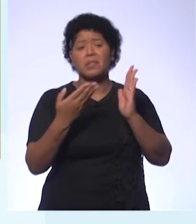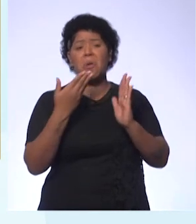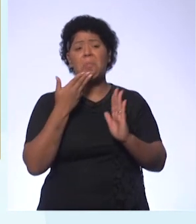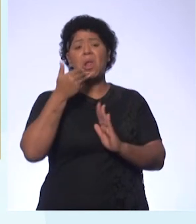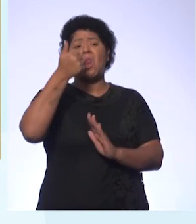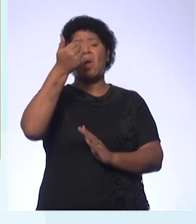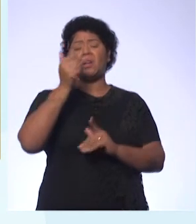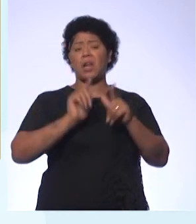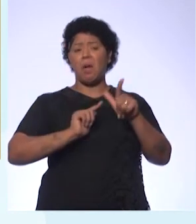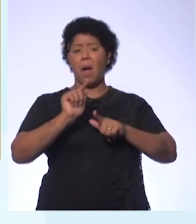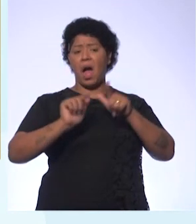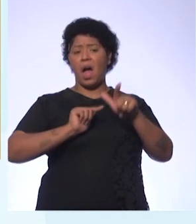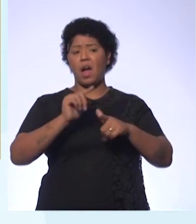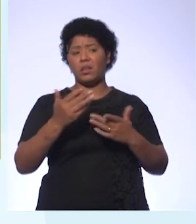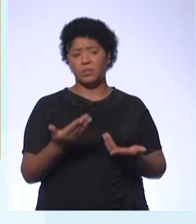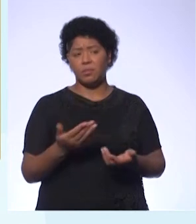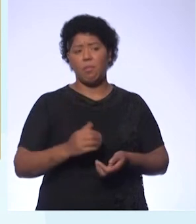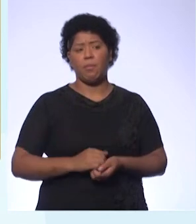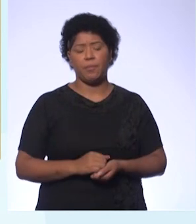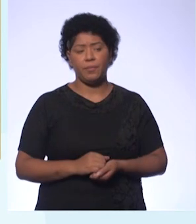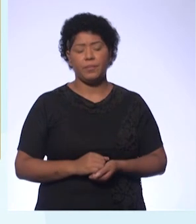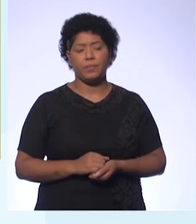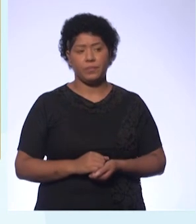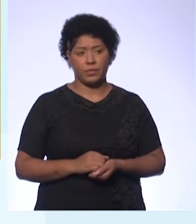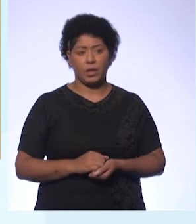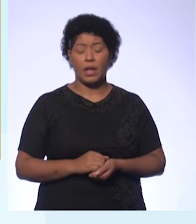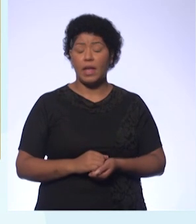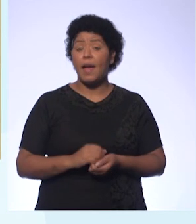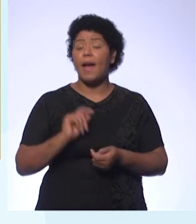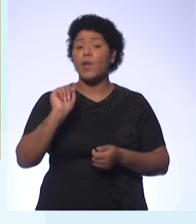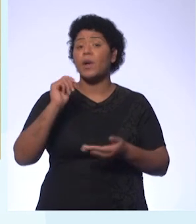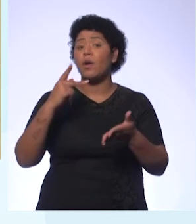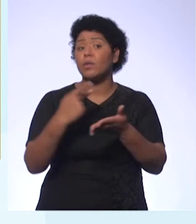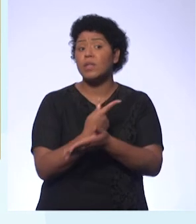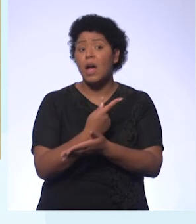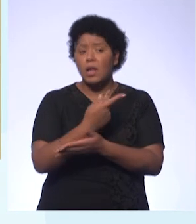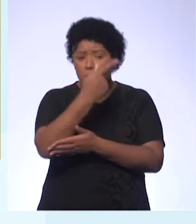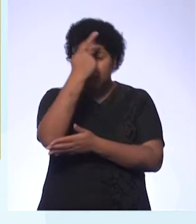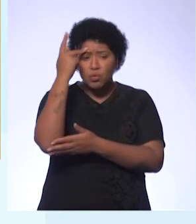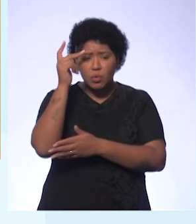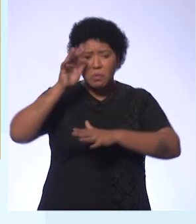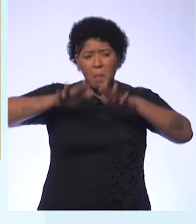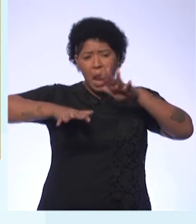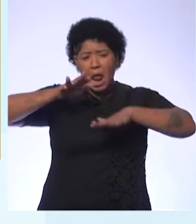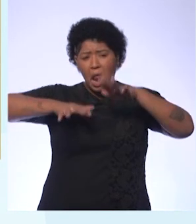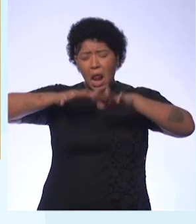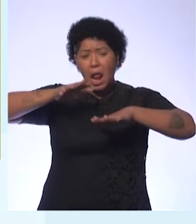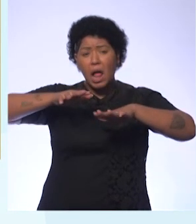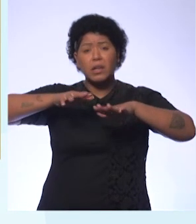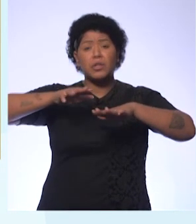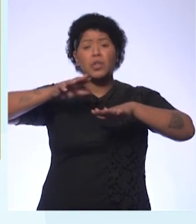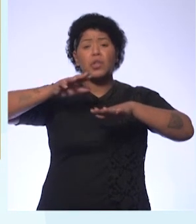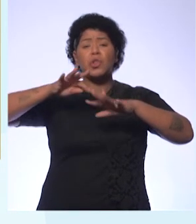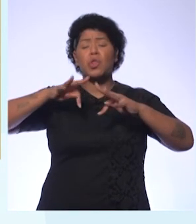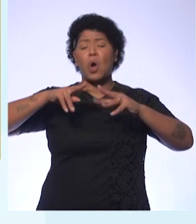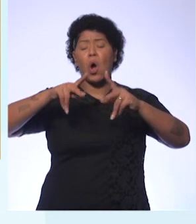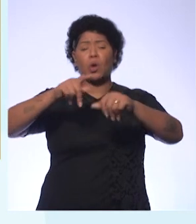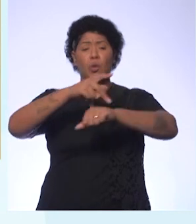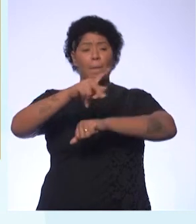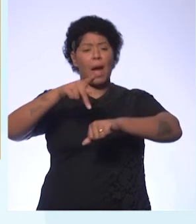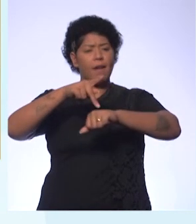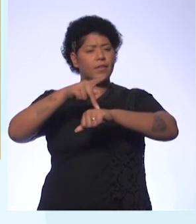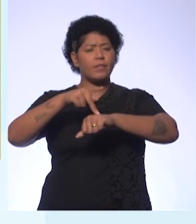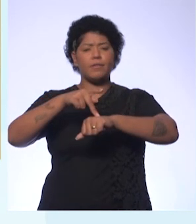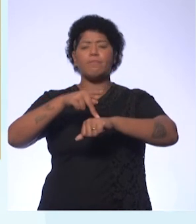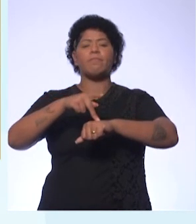vários anos, os cartistas realizaram comícios e manifestações por todo o país, dos quais participaram milhões de operários